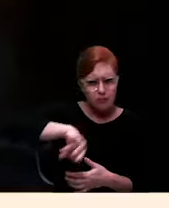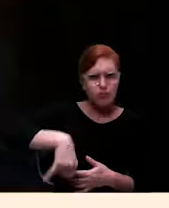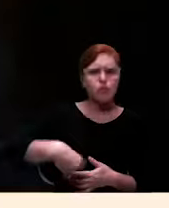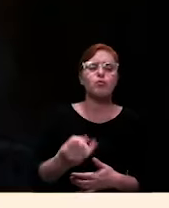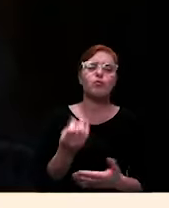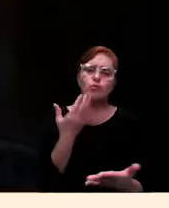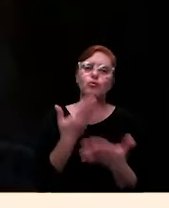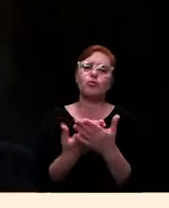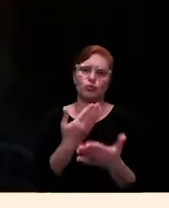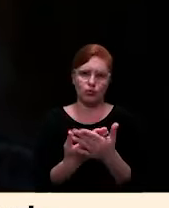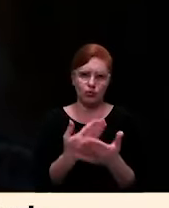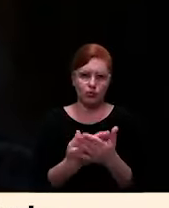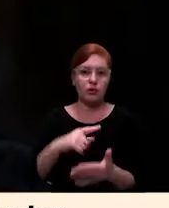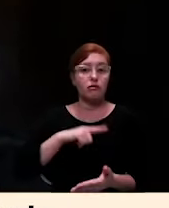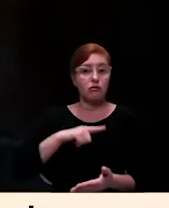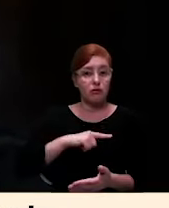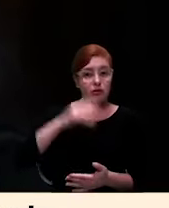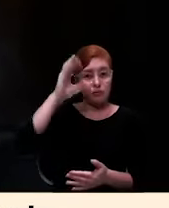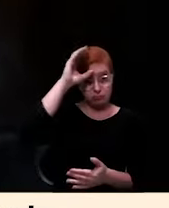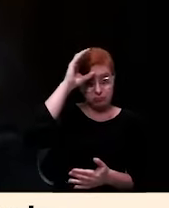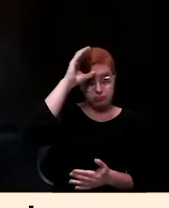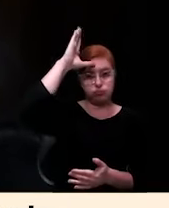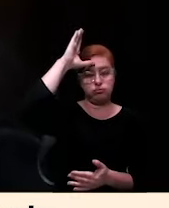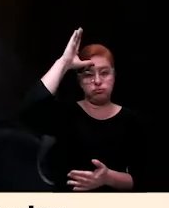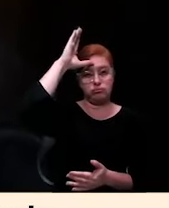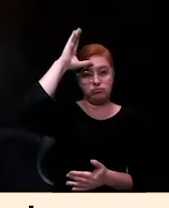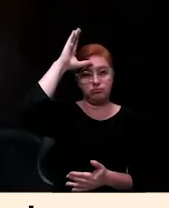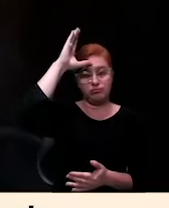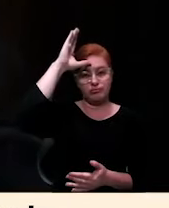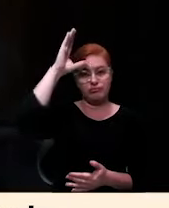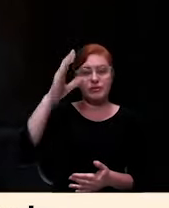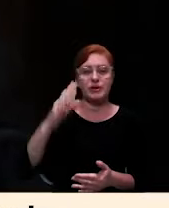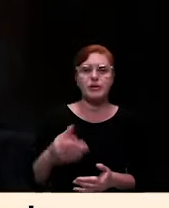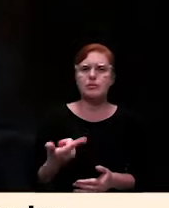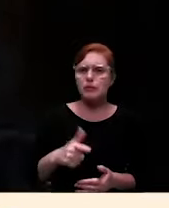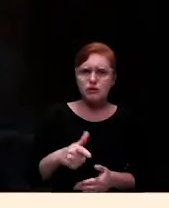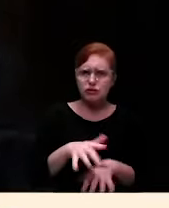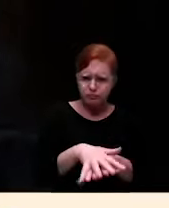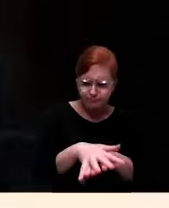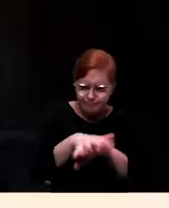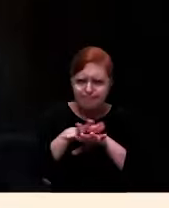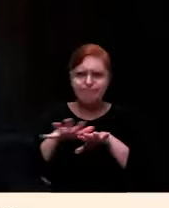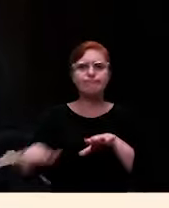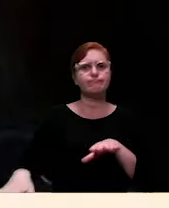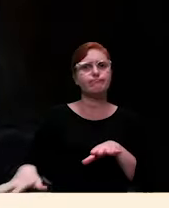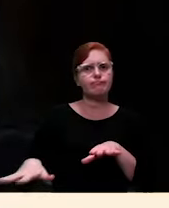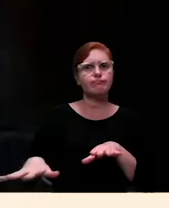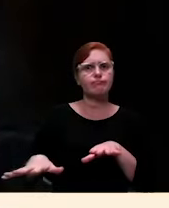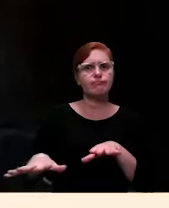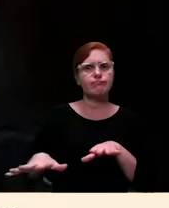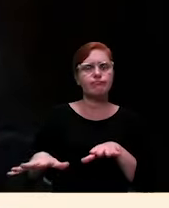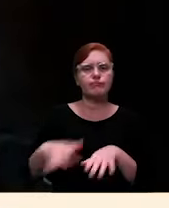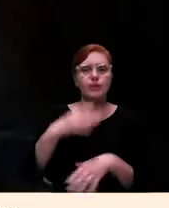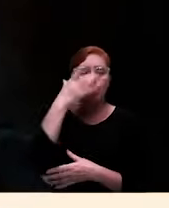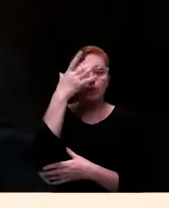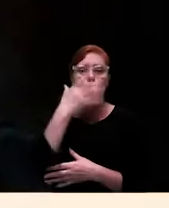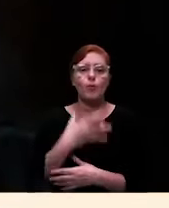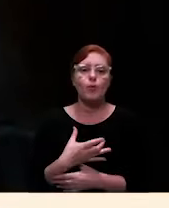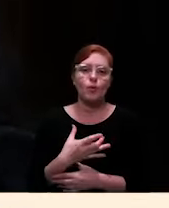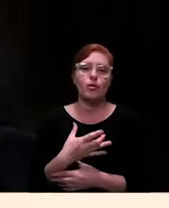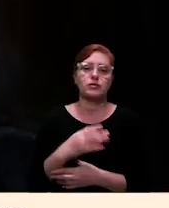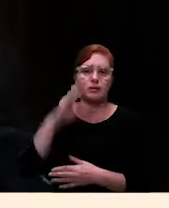que outras mulheres tenham oportunidade de estudar, ter conhecimento, para elas não serem excluídas